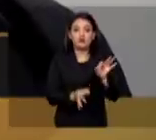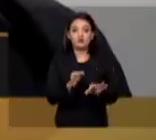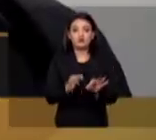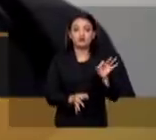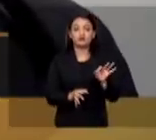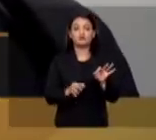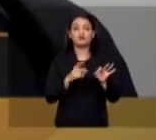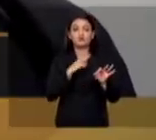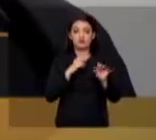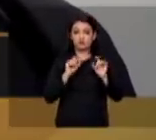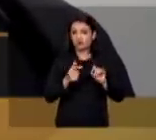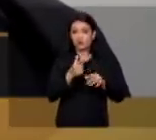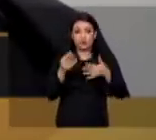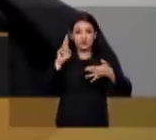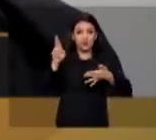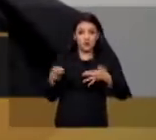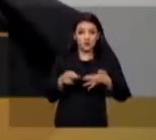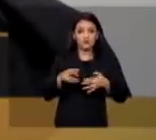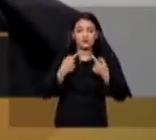irrecorrível. Na reclamação